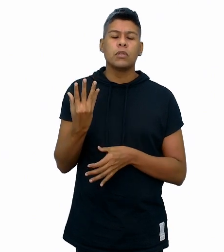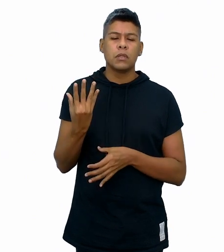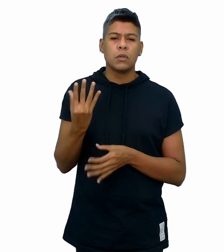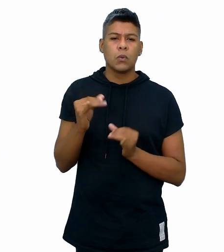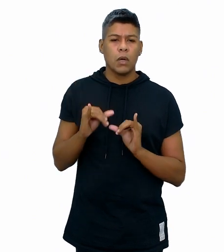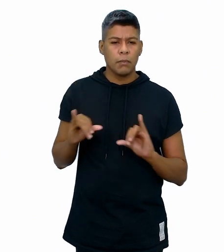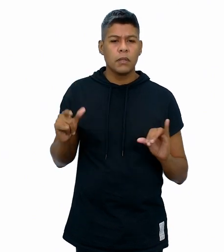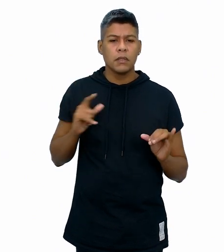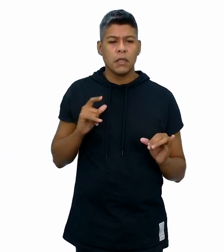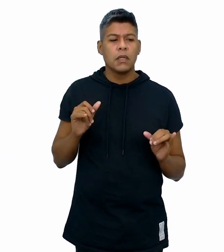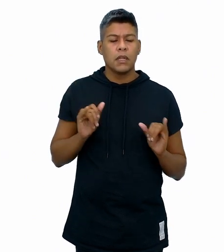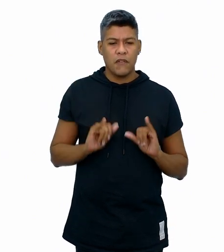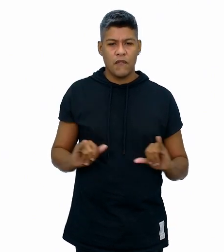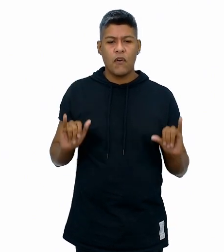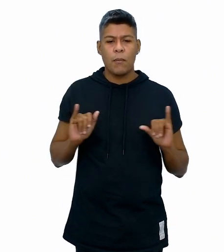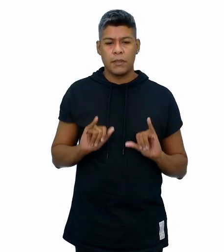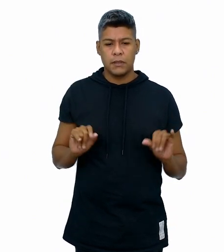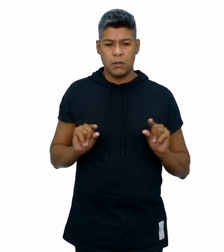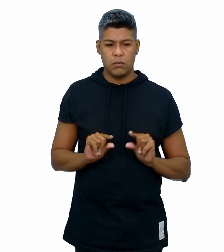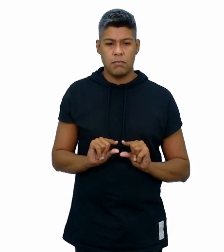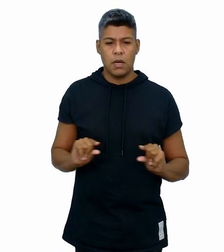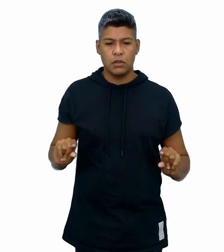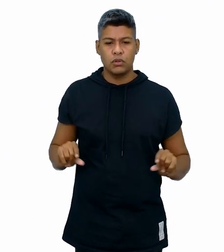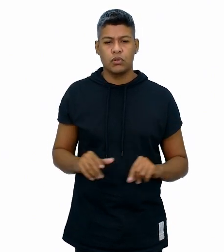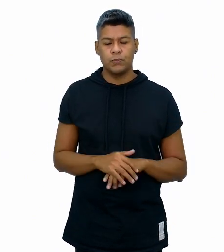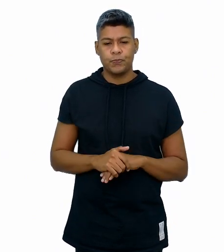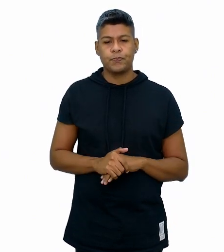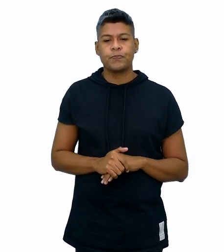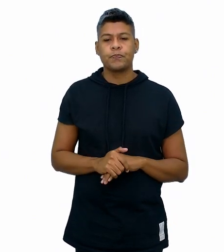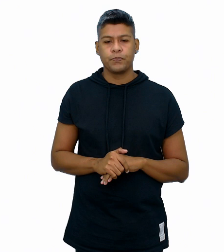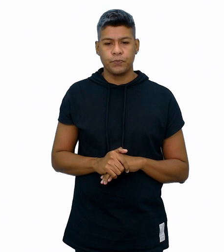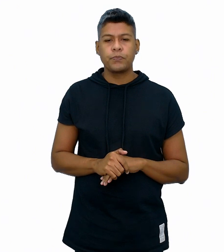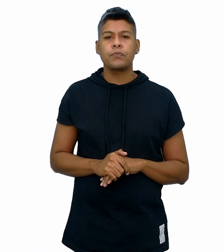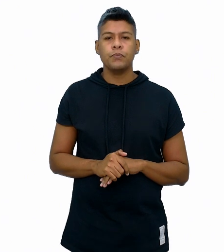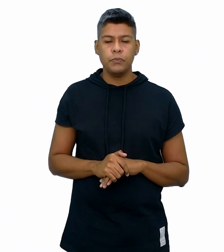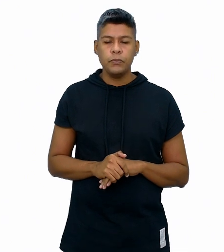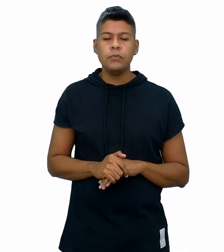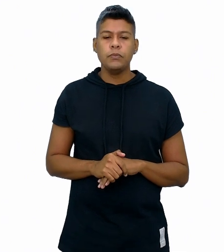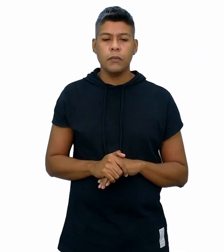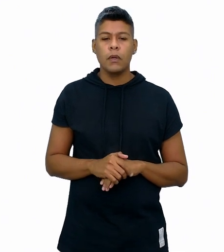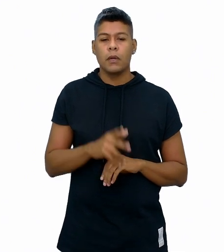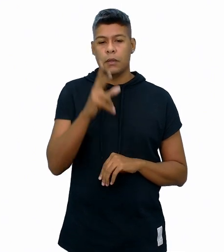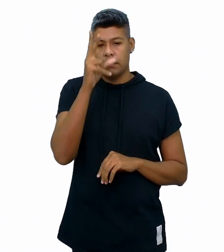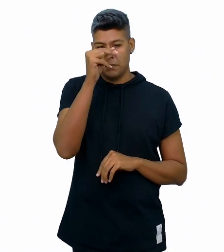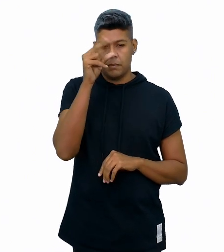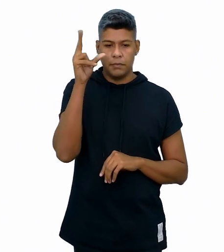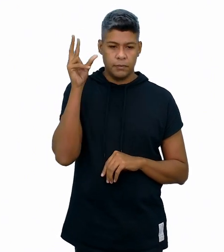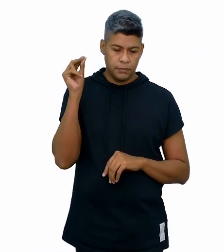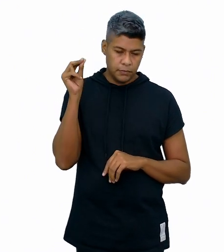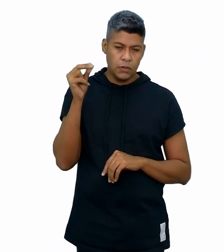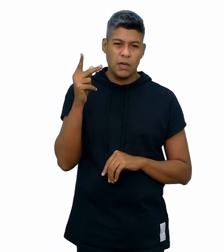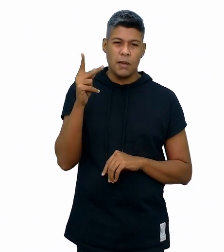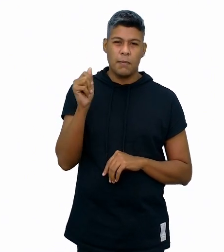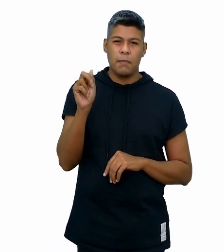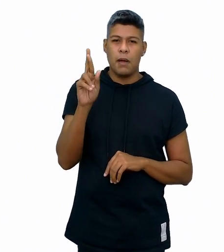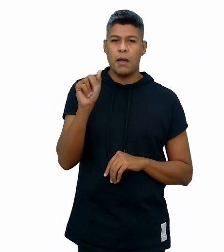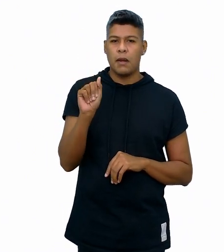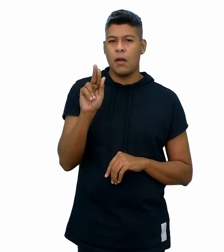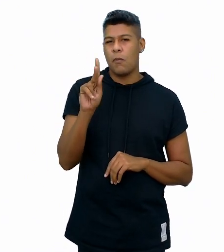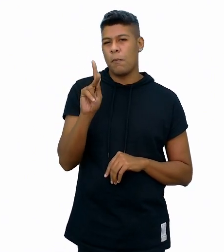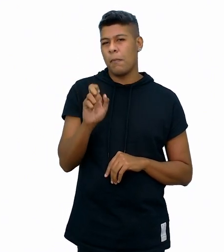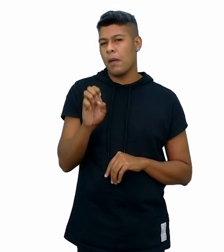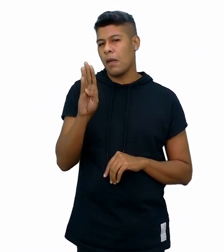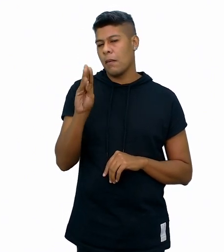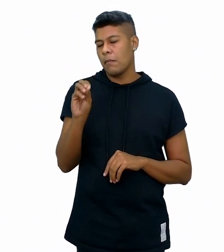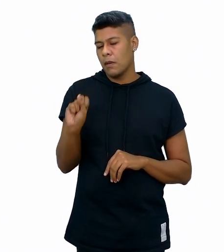Aquelas informações no rodapé aqui, ó, né? A Prefeitura de Paraupebas, né? Que produziu